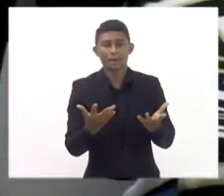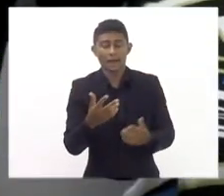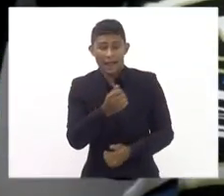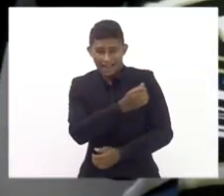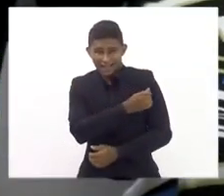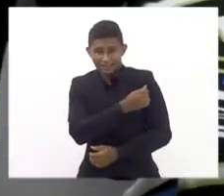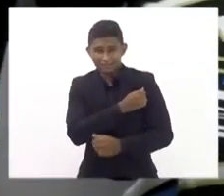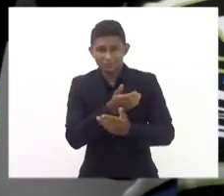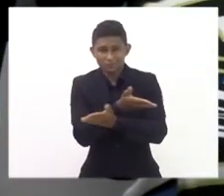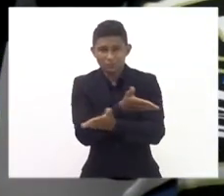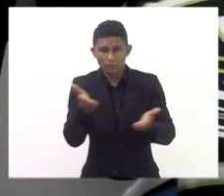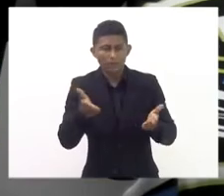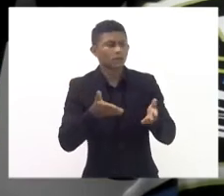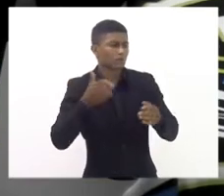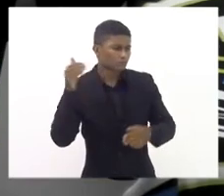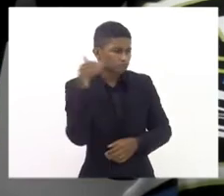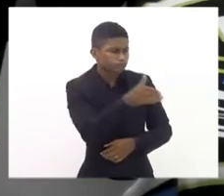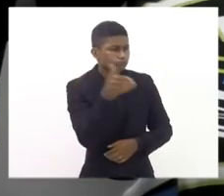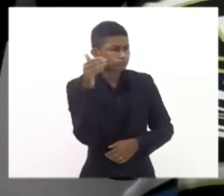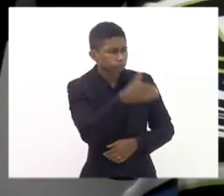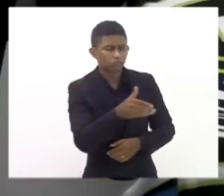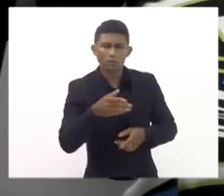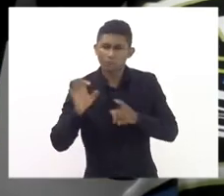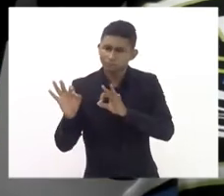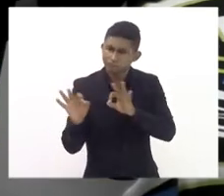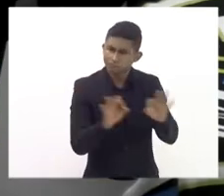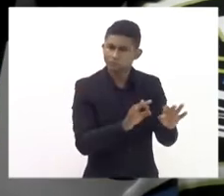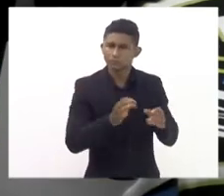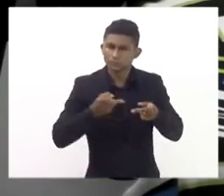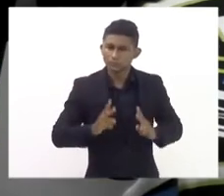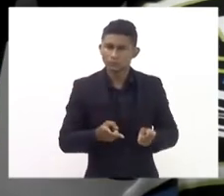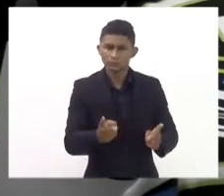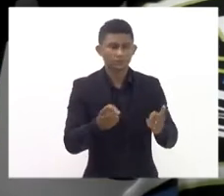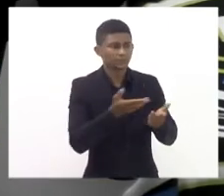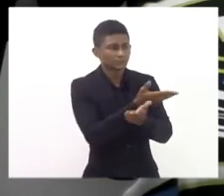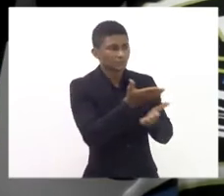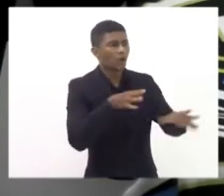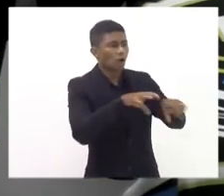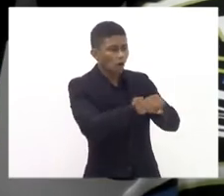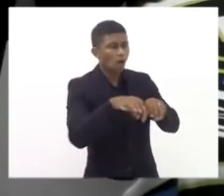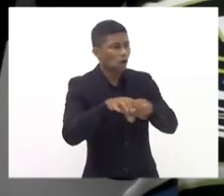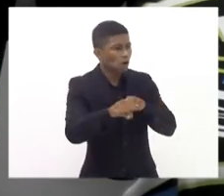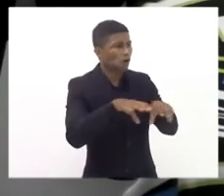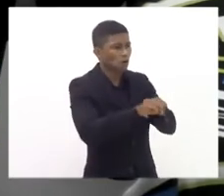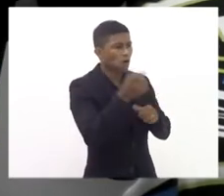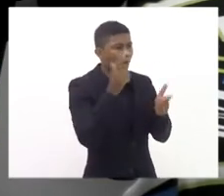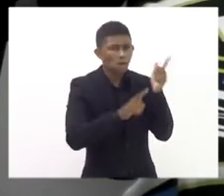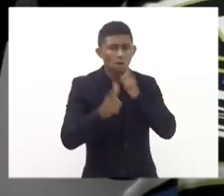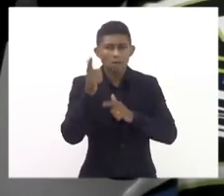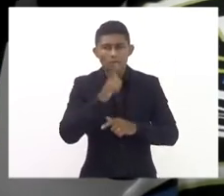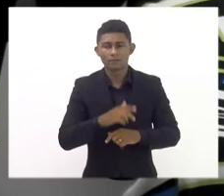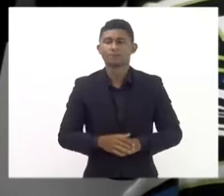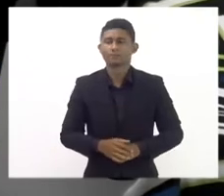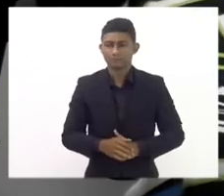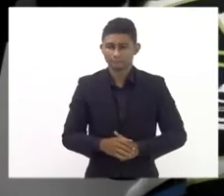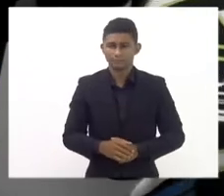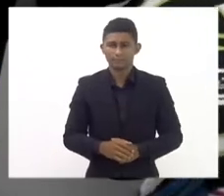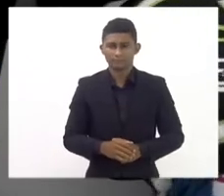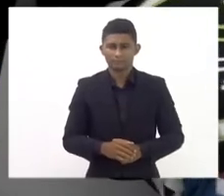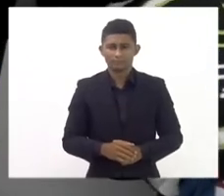e, por consequência, interrupção formativa de tantos jovens que veem a Martins Pena como um potencializador do seu futuro.